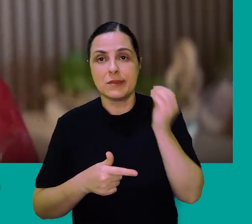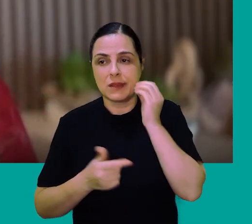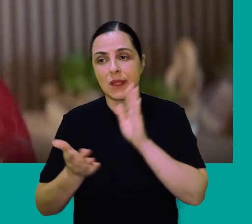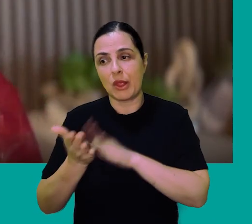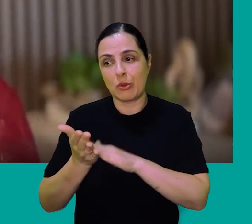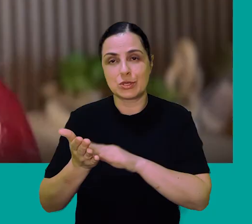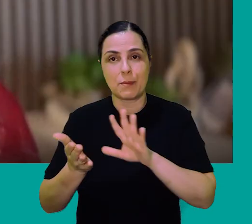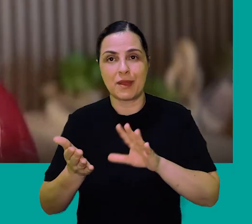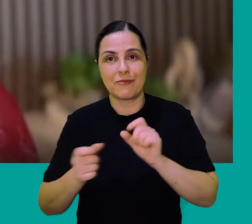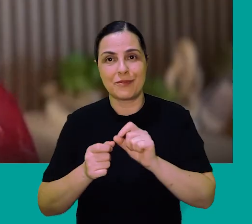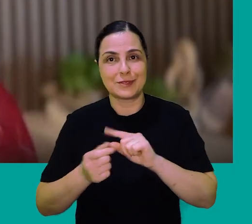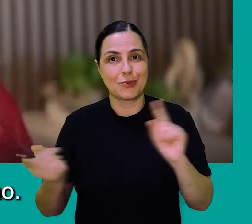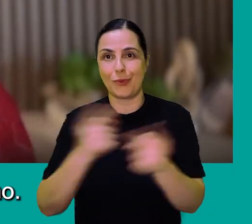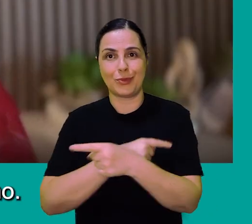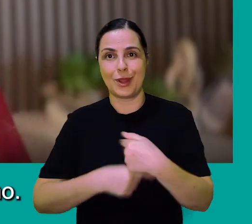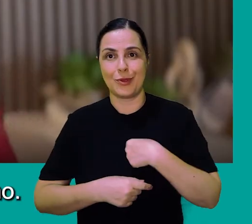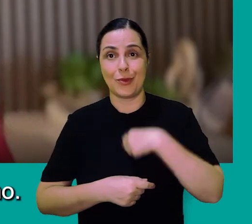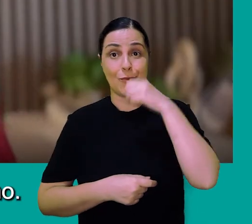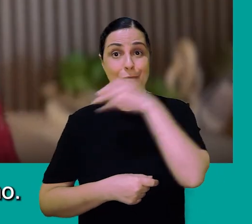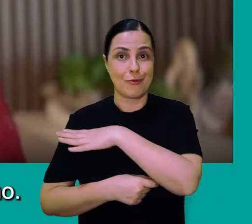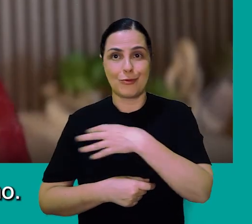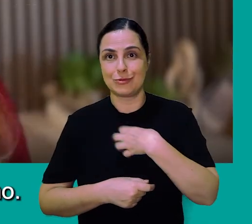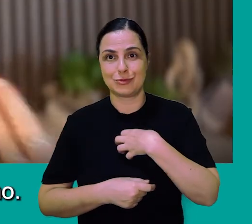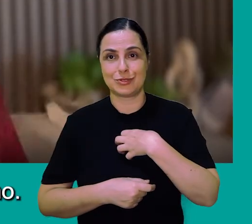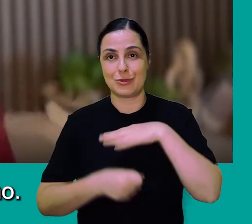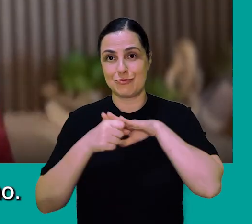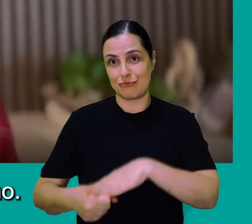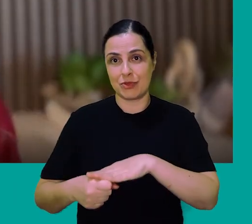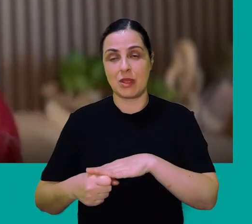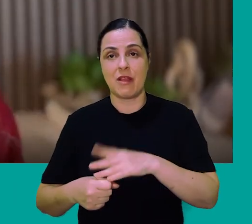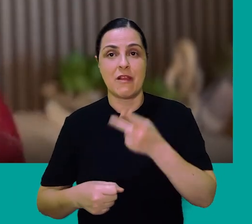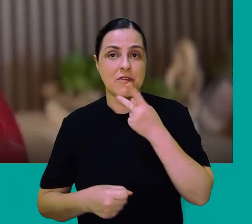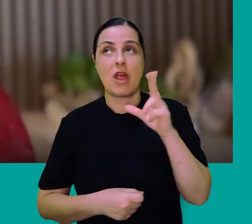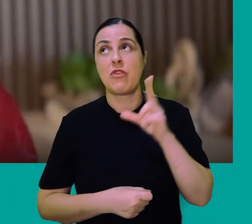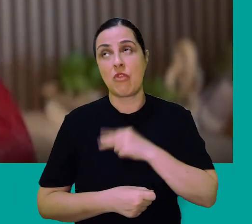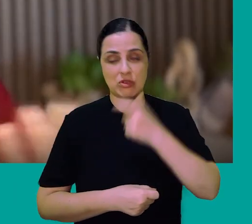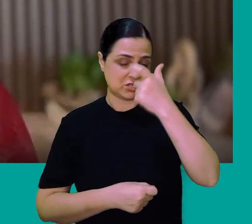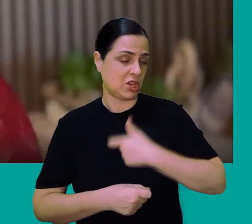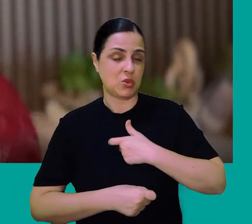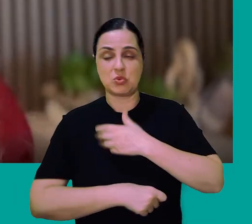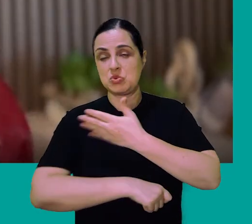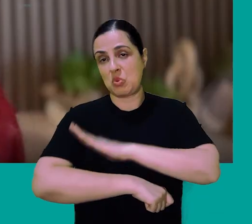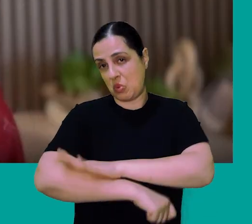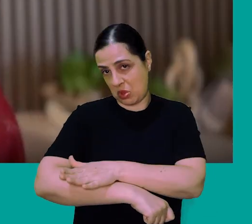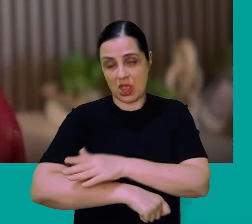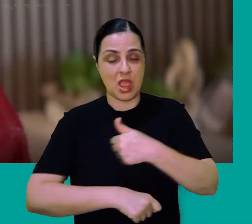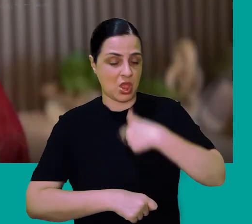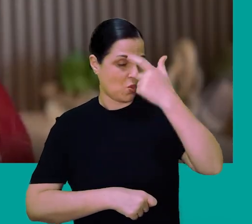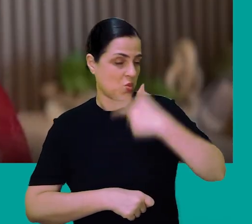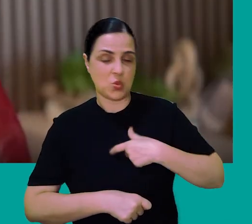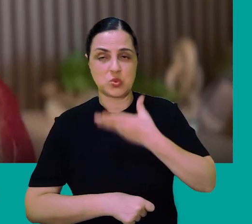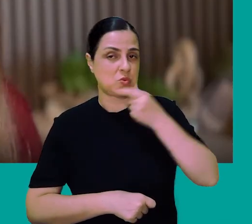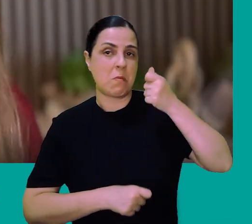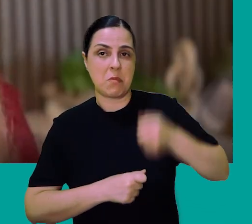né? E aí eu tento minimizar, né? Então, não, aqui não tem racismo, nossa, eu não sou machista, eu não...